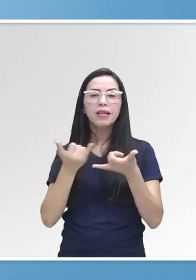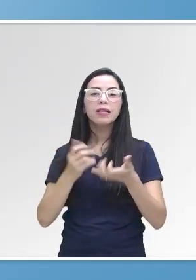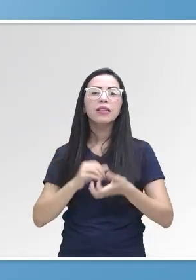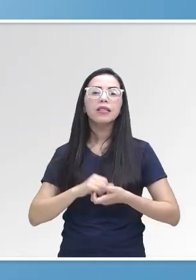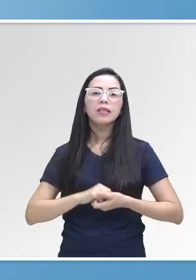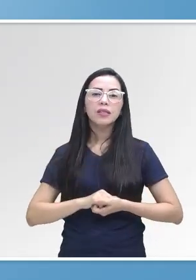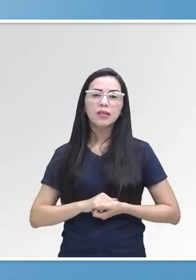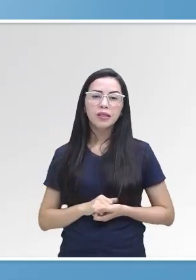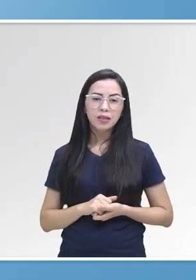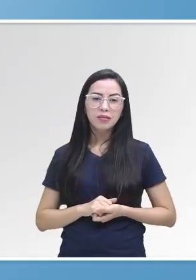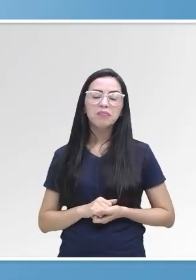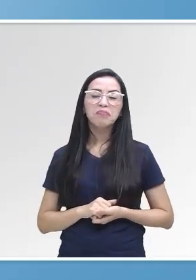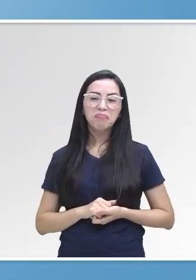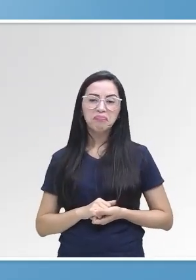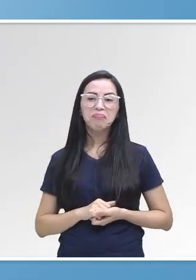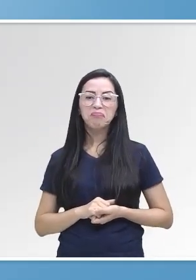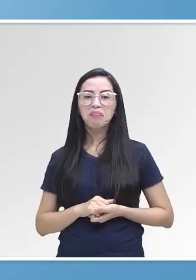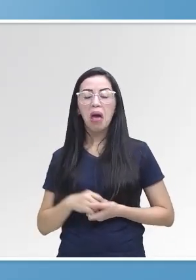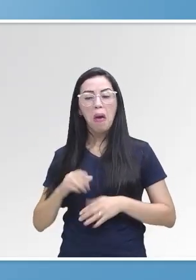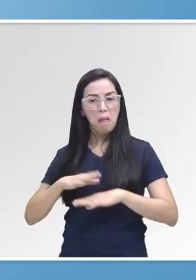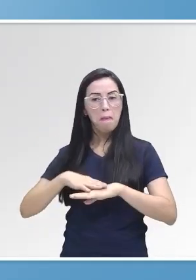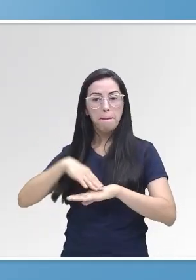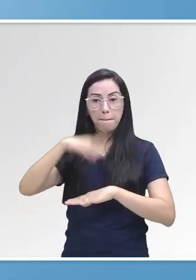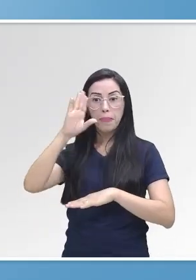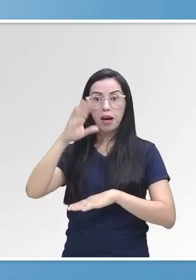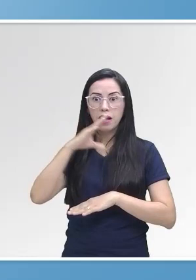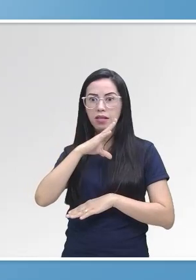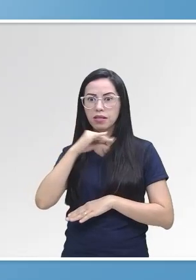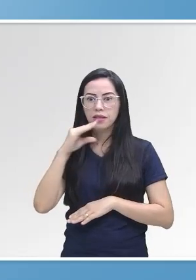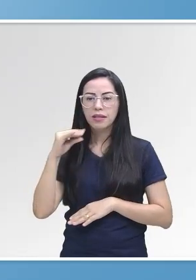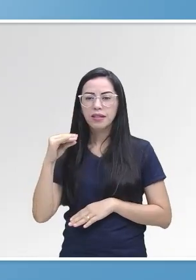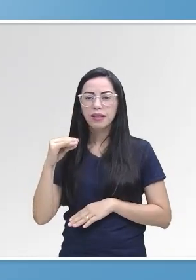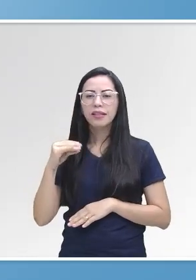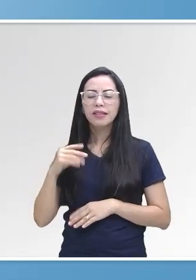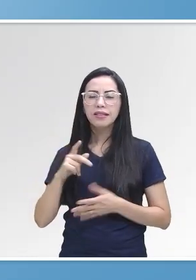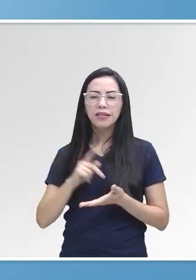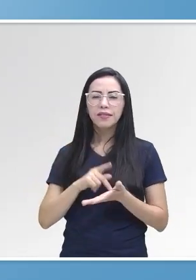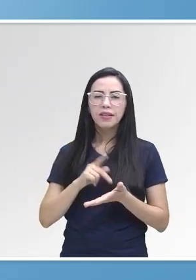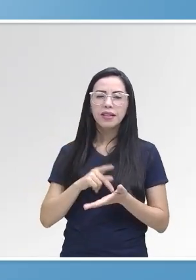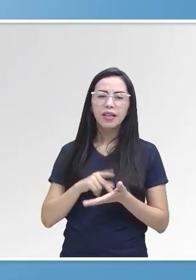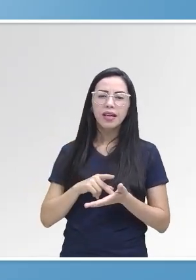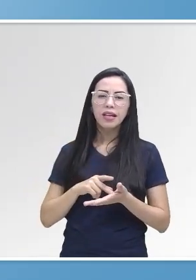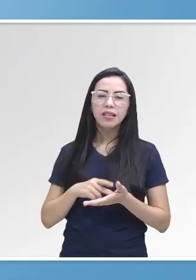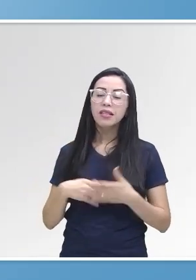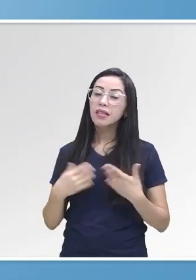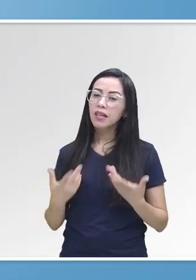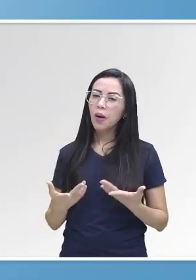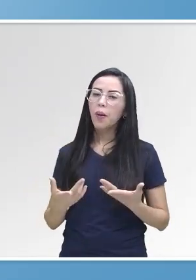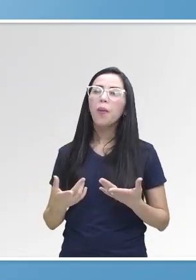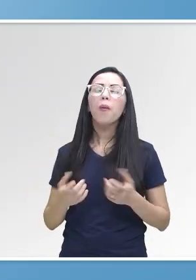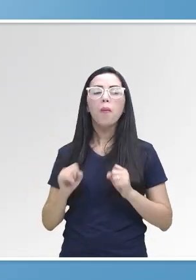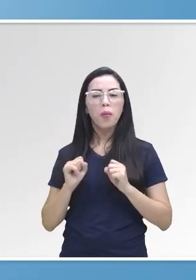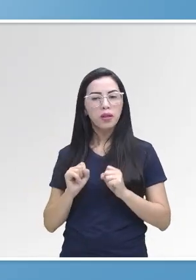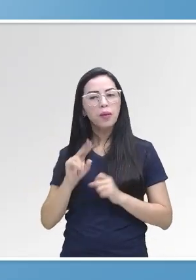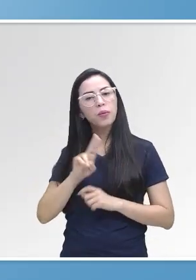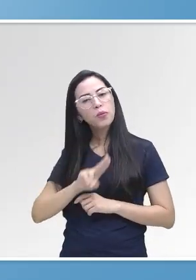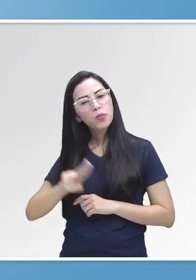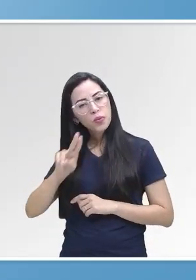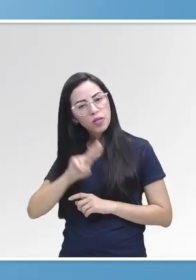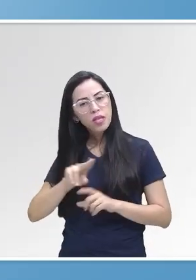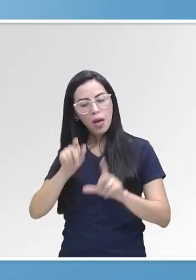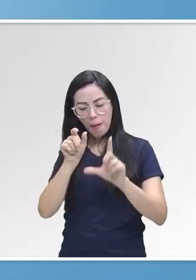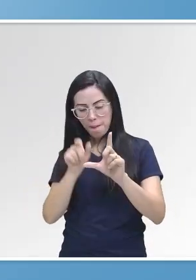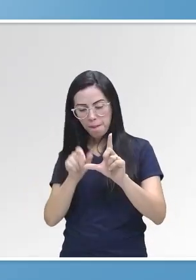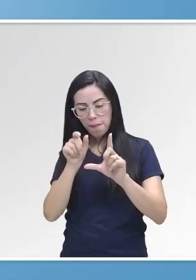acho que eu toda vai ganhar nessa brincadeira só vem aí como é que a gente pode representar a música dos bloquinhos temos o